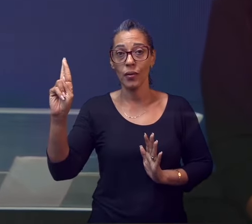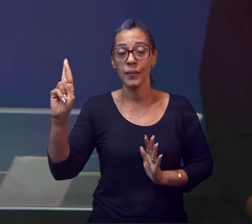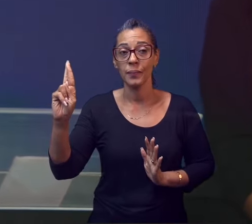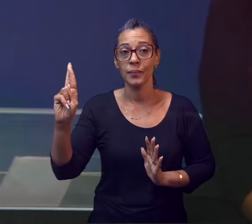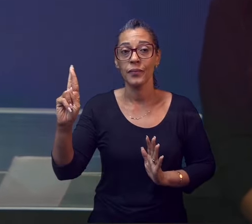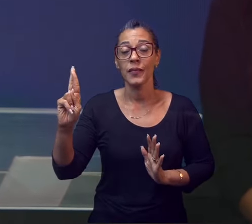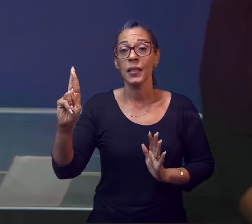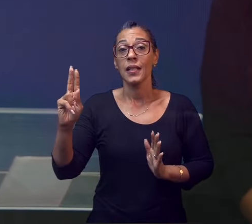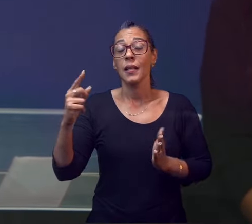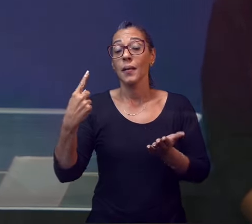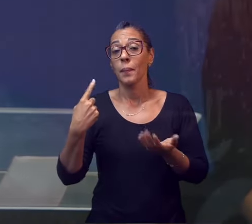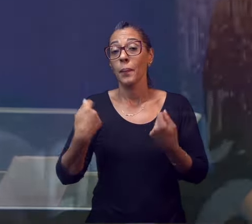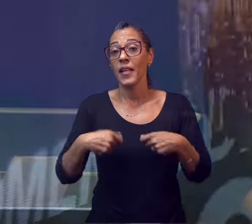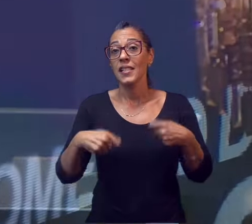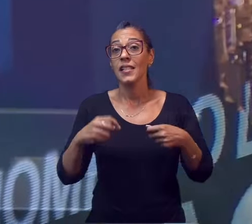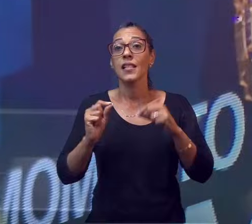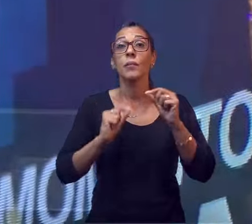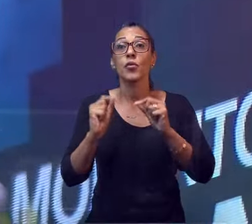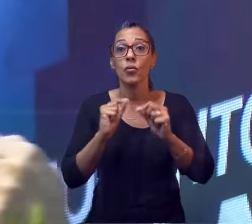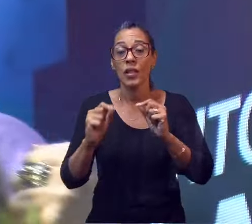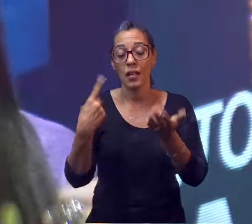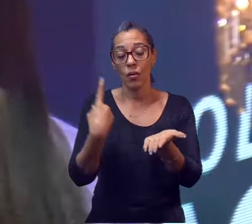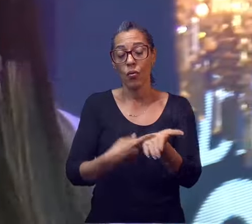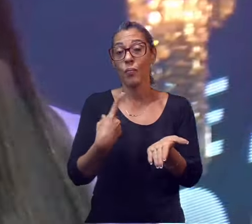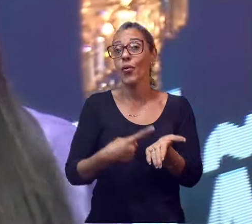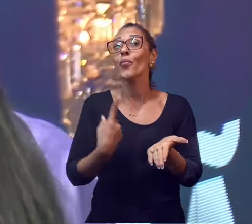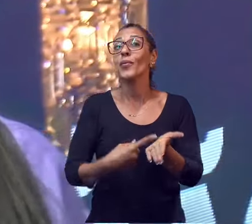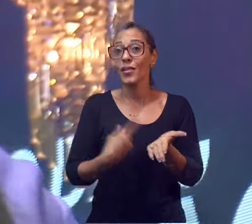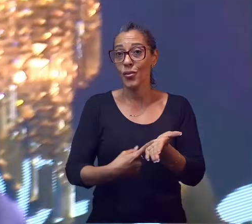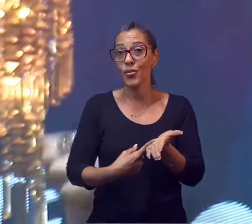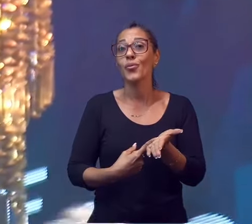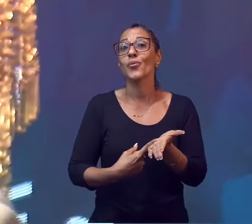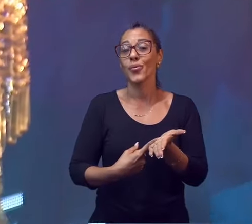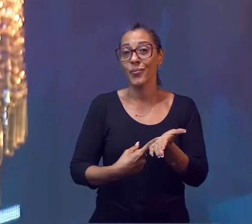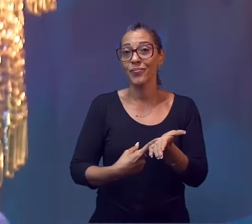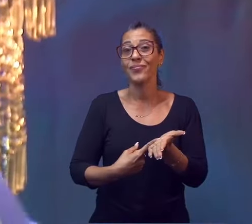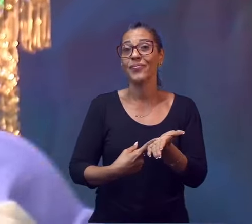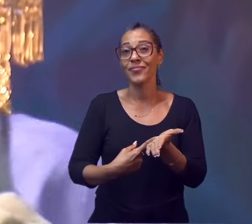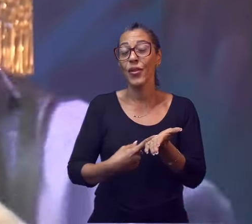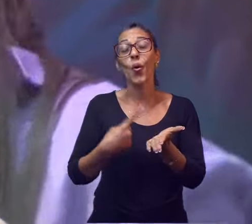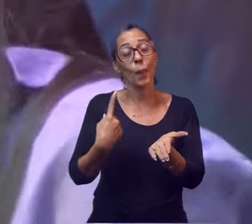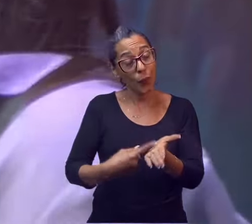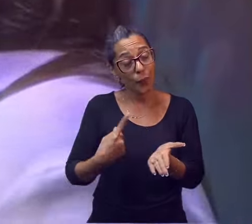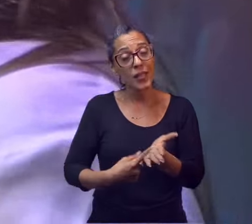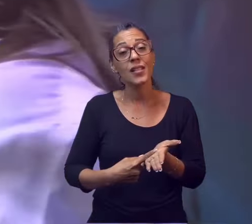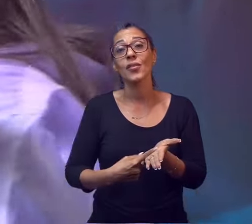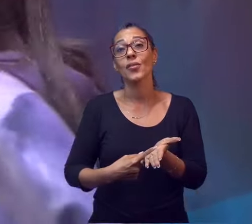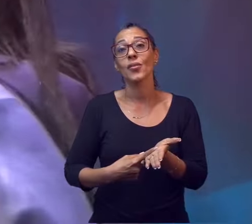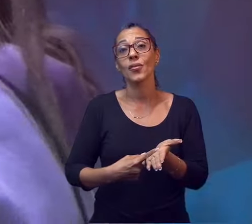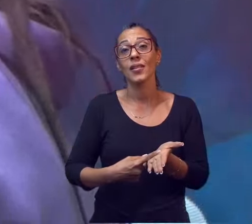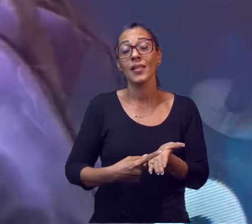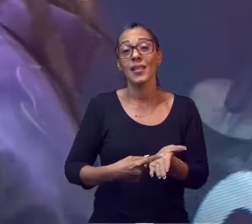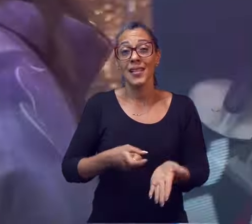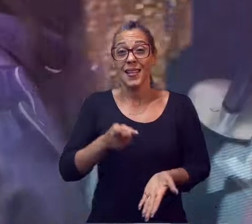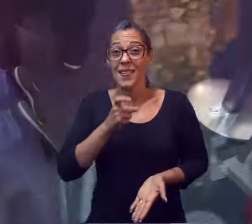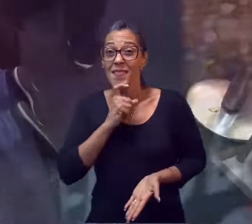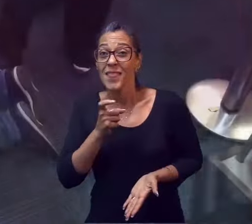morna o senhor não me chamou para ser fria o Senhor Jesus não me chamou para ser omissa